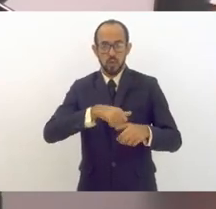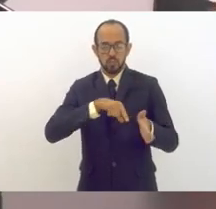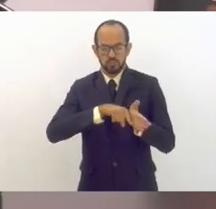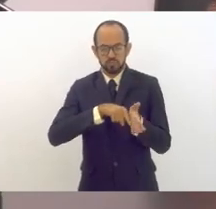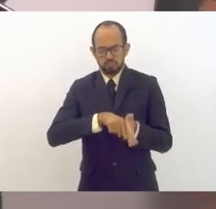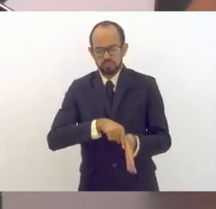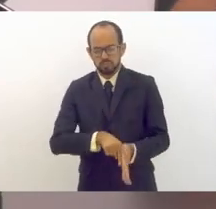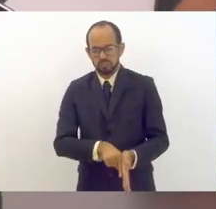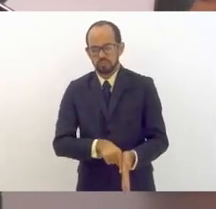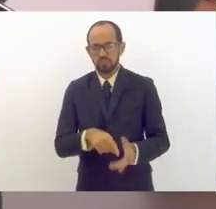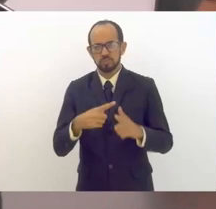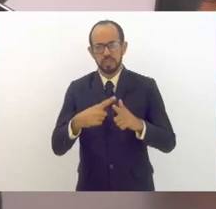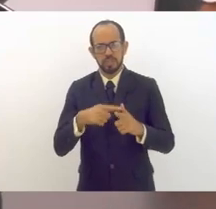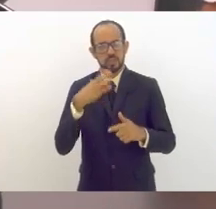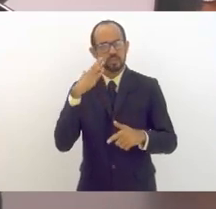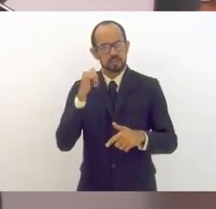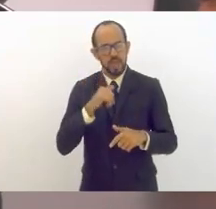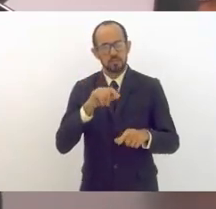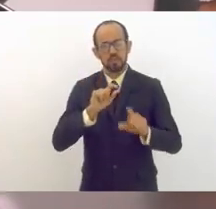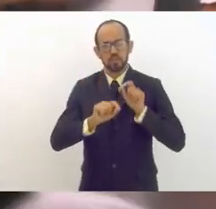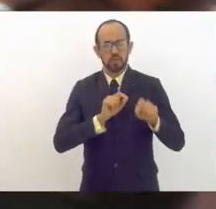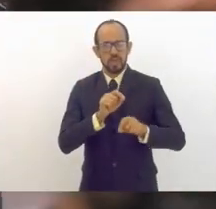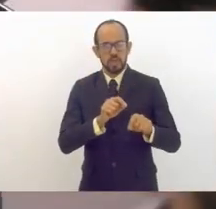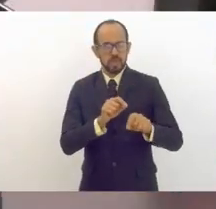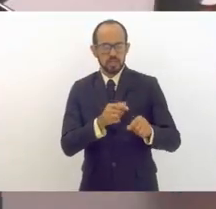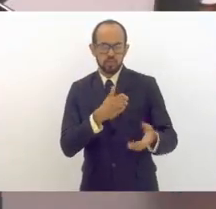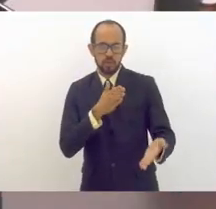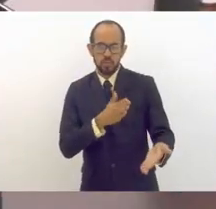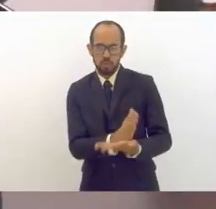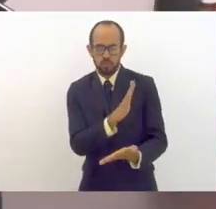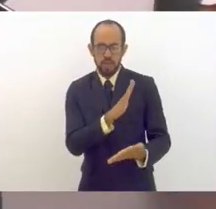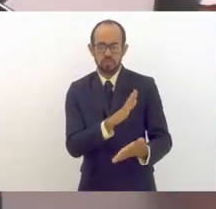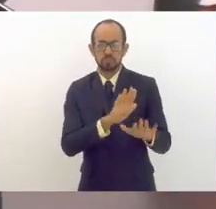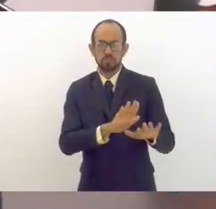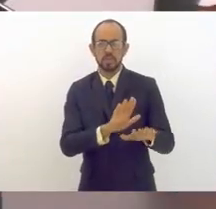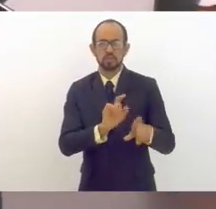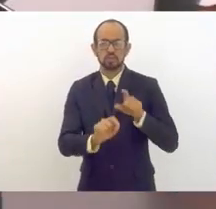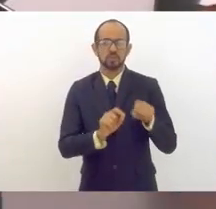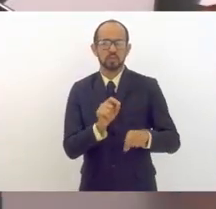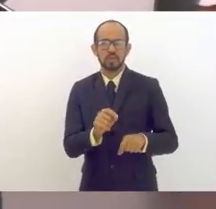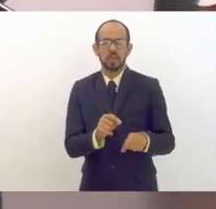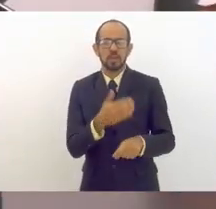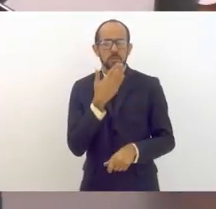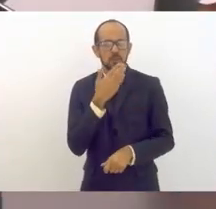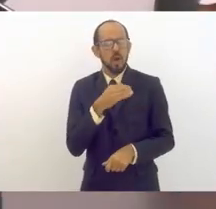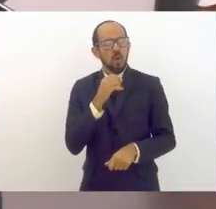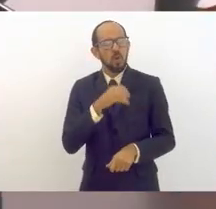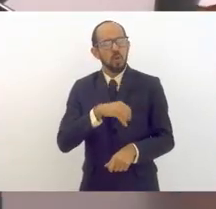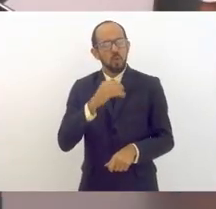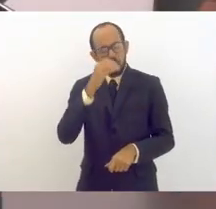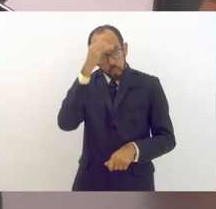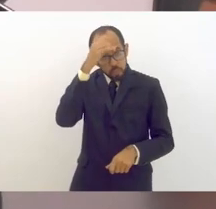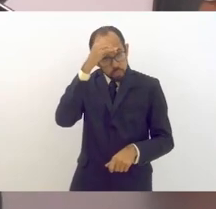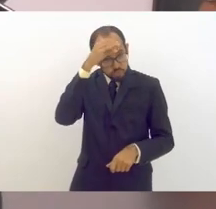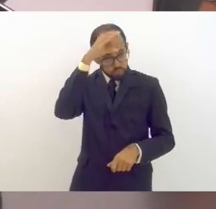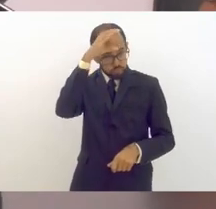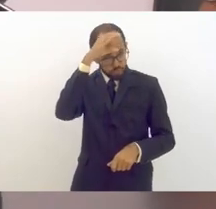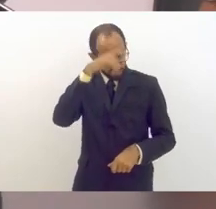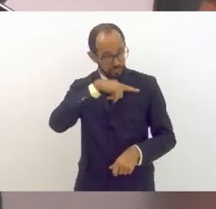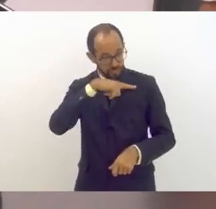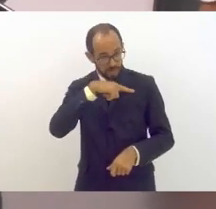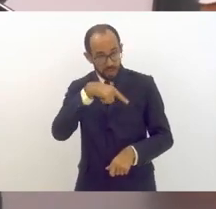que eles foram considerados aprovados, mas que conhecimento que eles adquiriram durante a